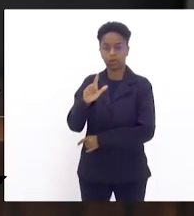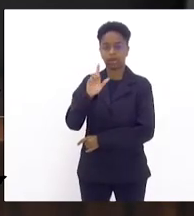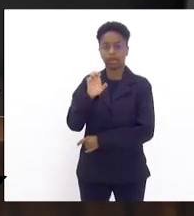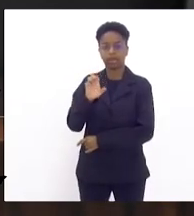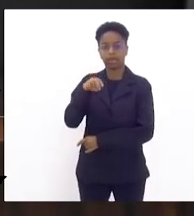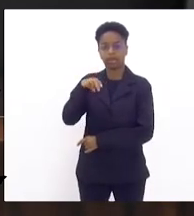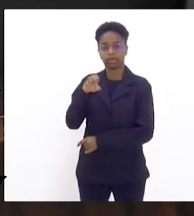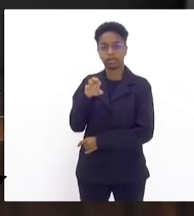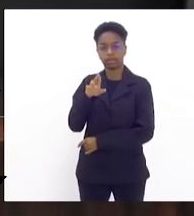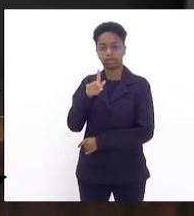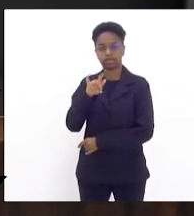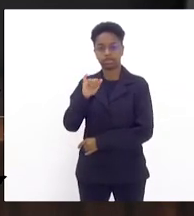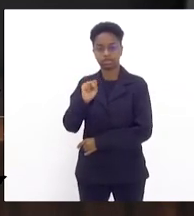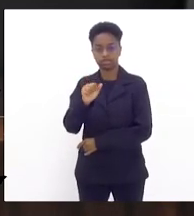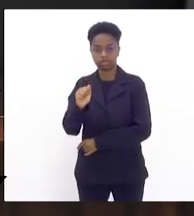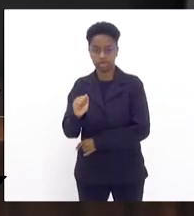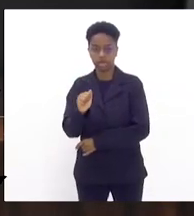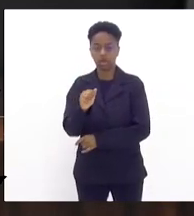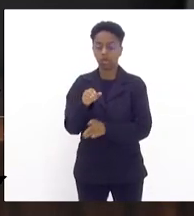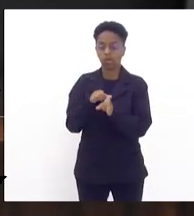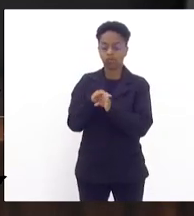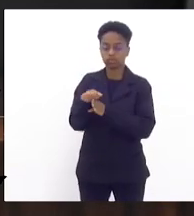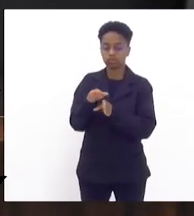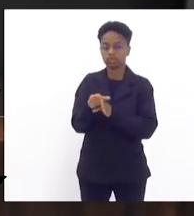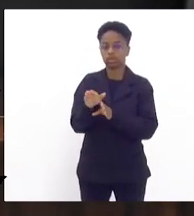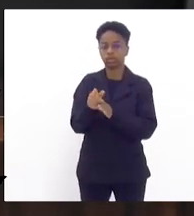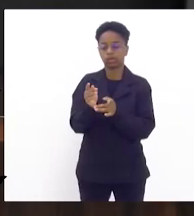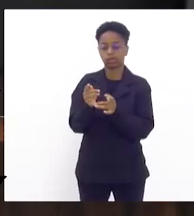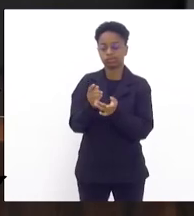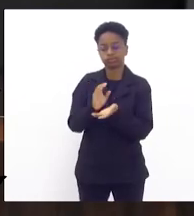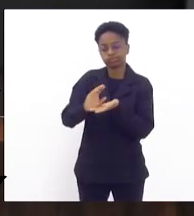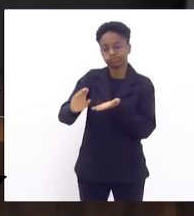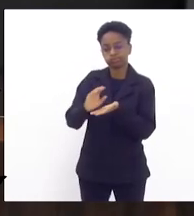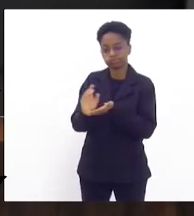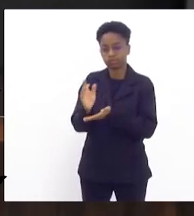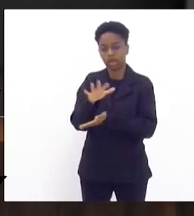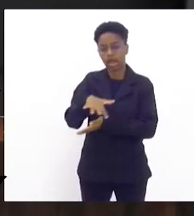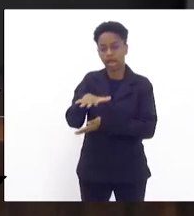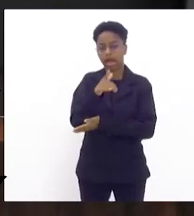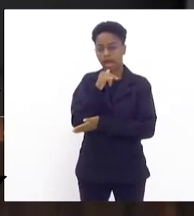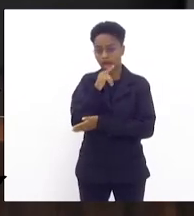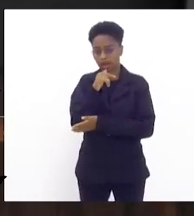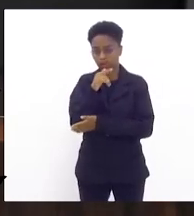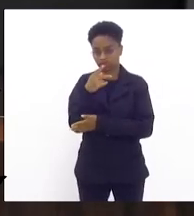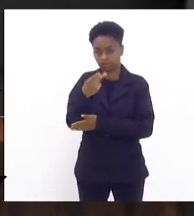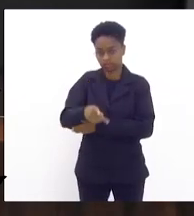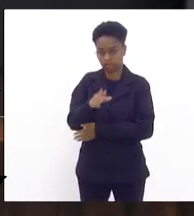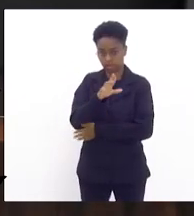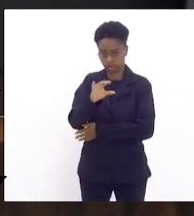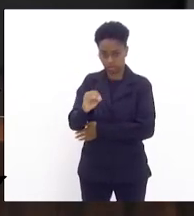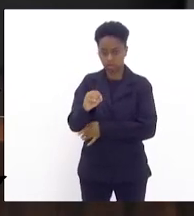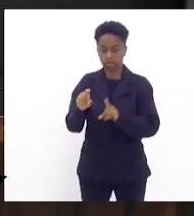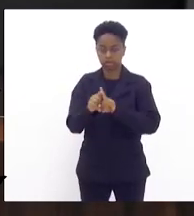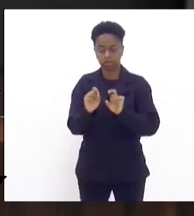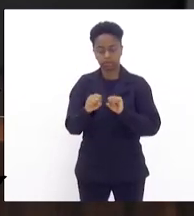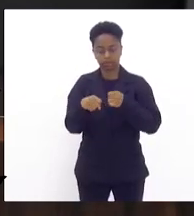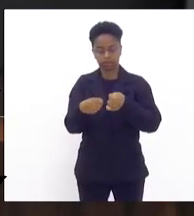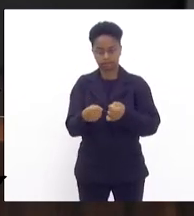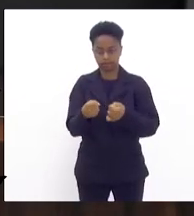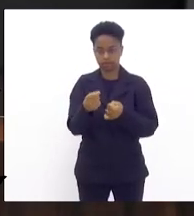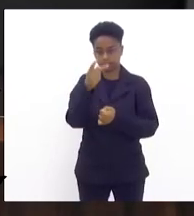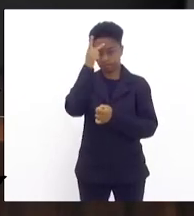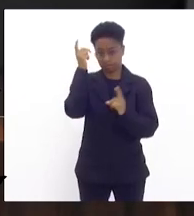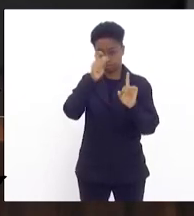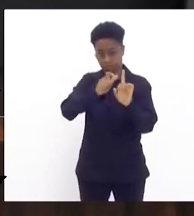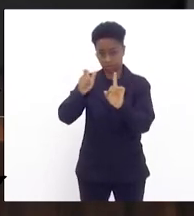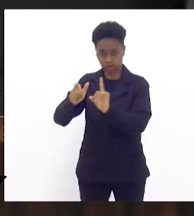Conselho Estadual de Recursos Hídricos do Estado do Rio de Janeiro, Protetest, Associação Brasileira de Defesa do Consumidor, prefeitos